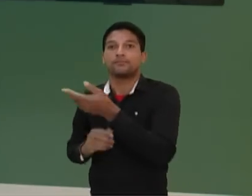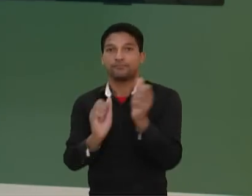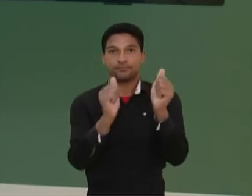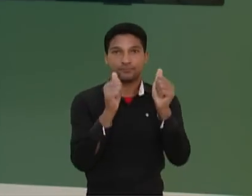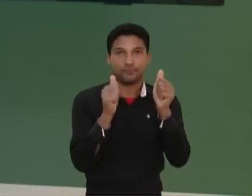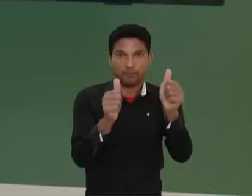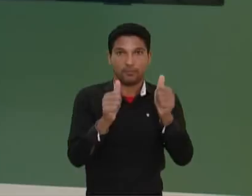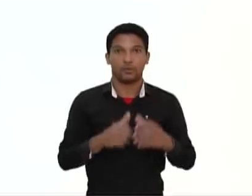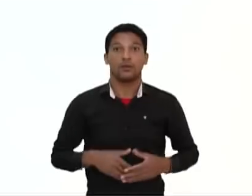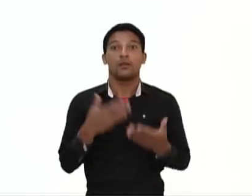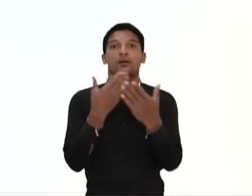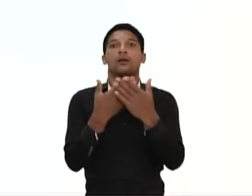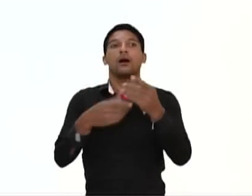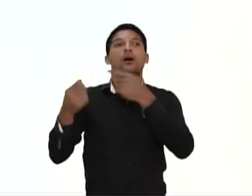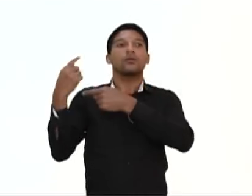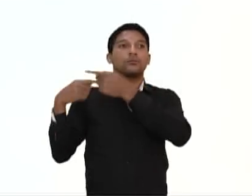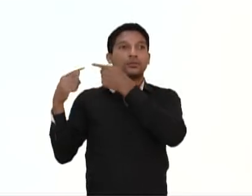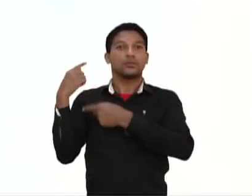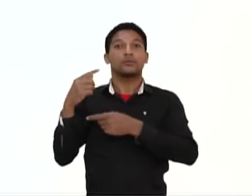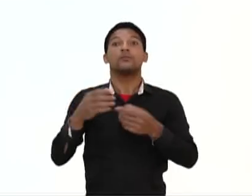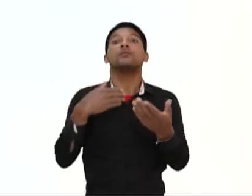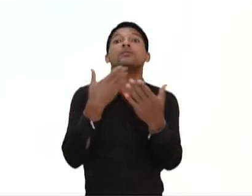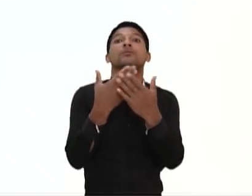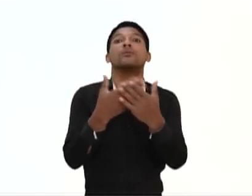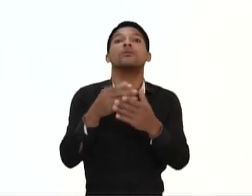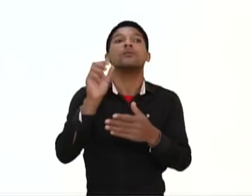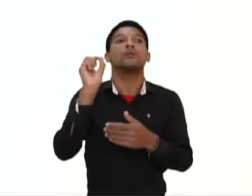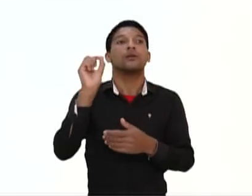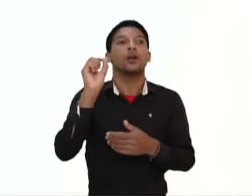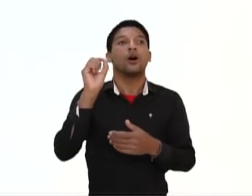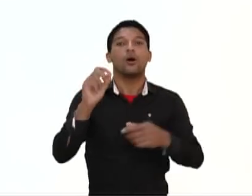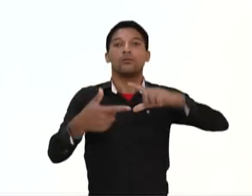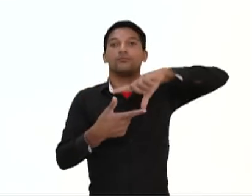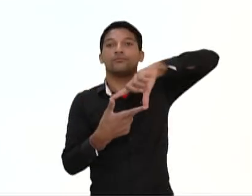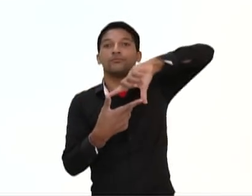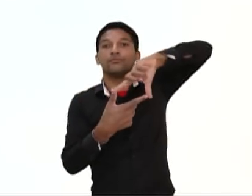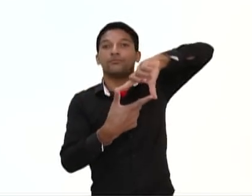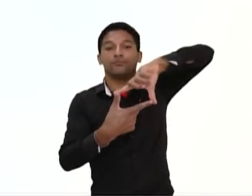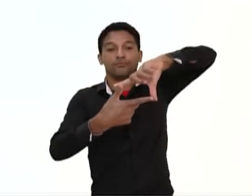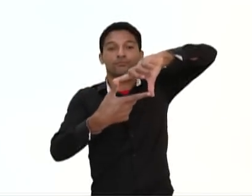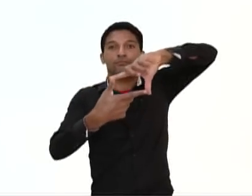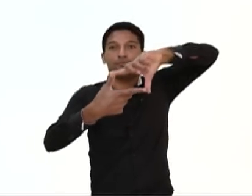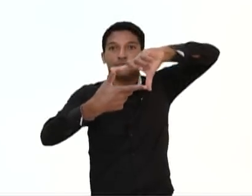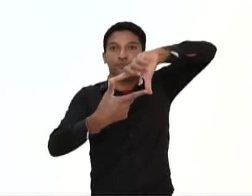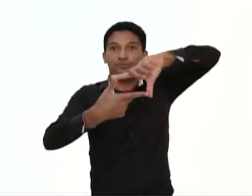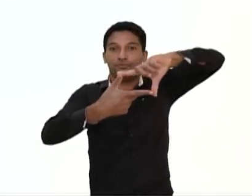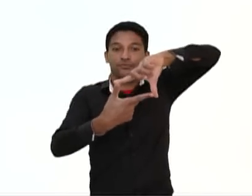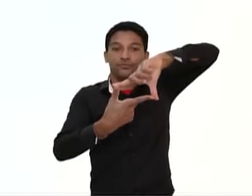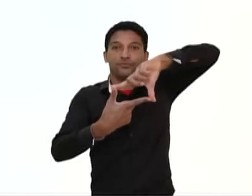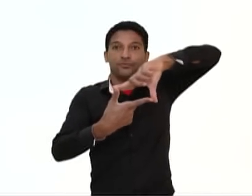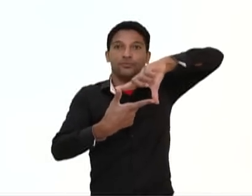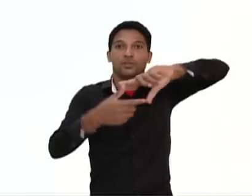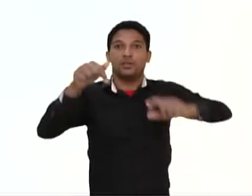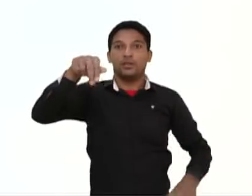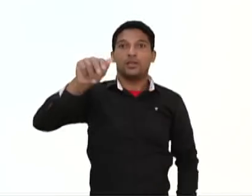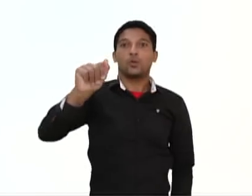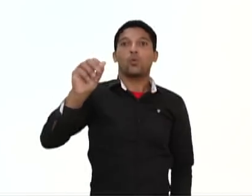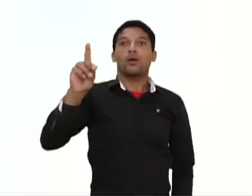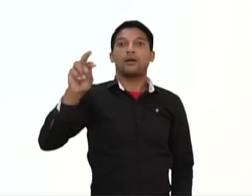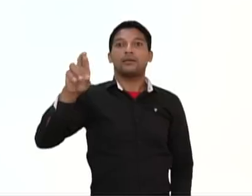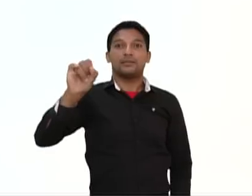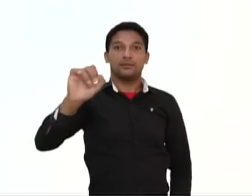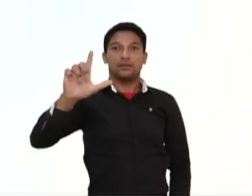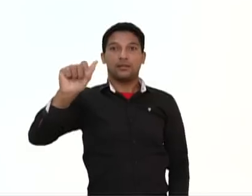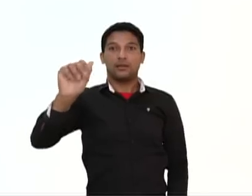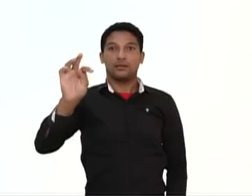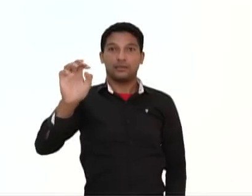Na aula anterior a gente viu classificação dos quadriláteros, certo? Nós falamos lá que os quadriláteros se organizam em quadriláteros